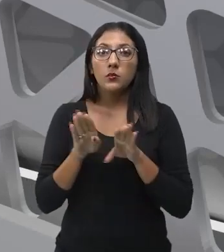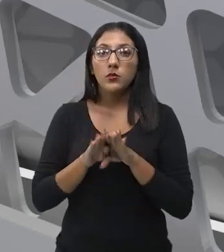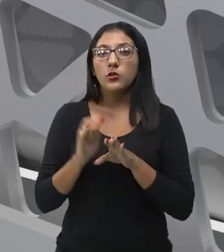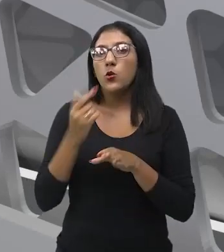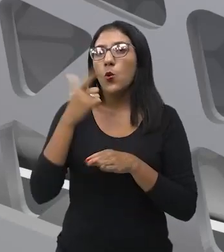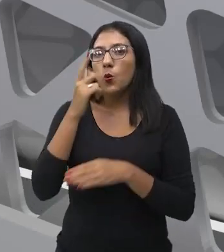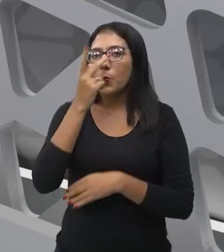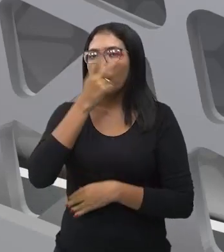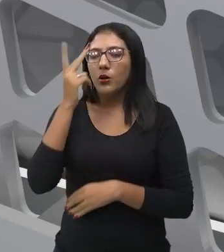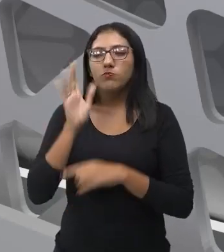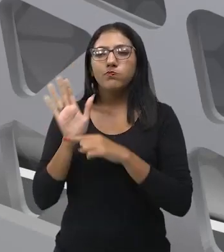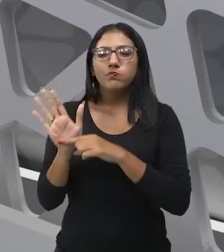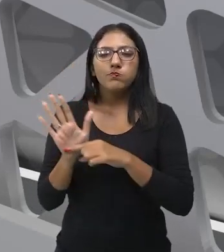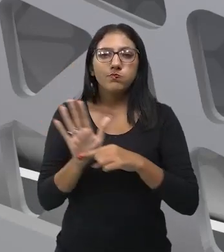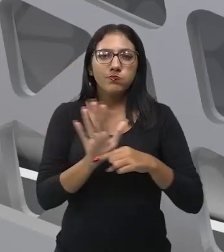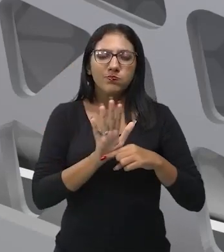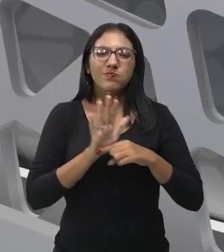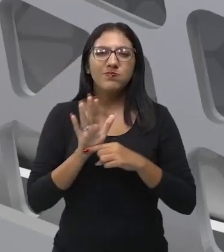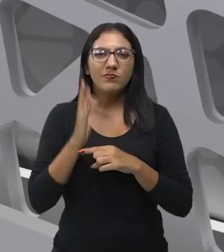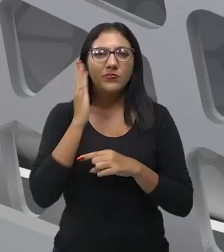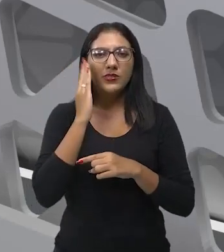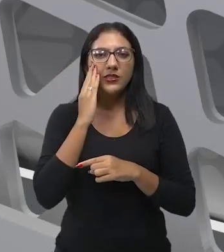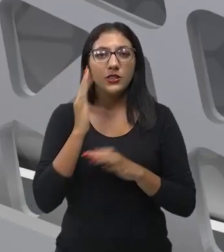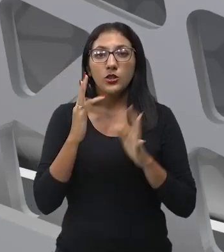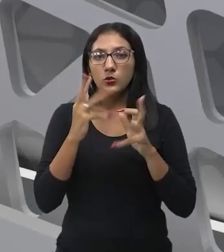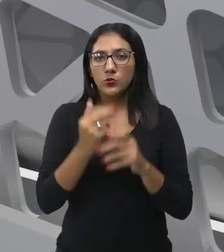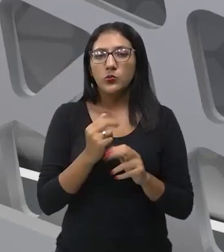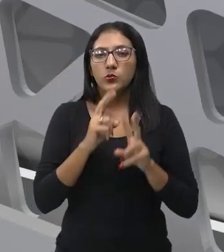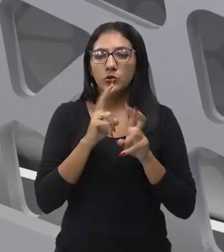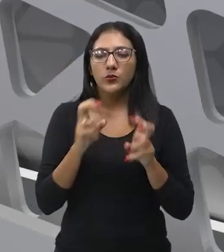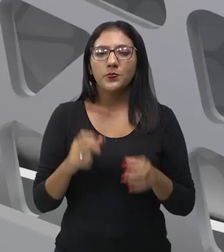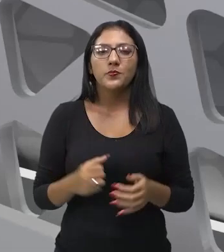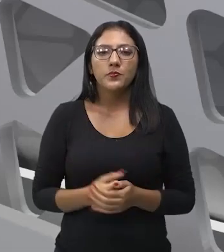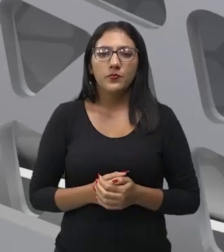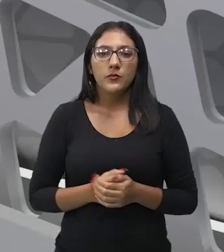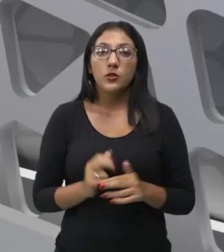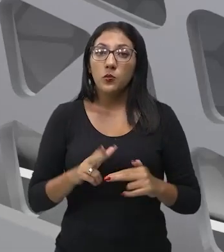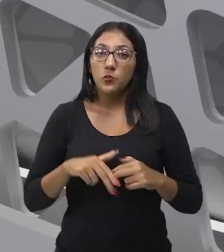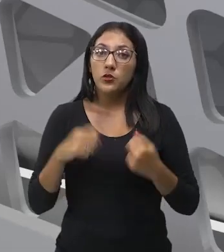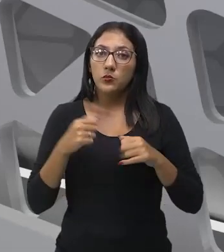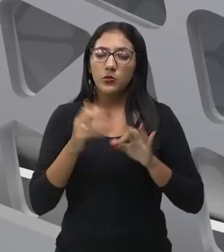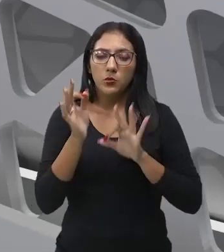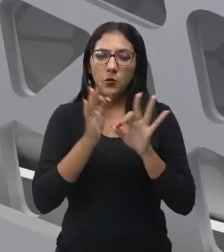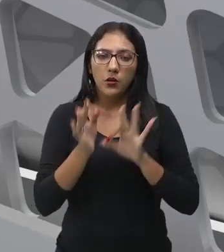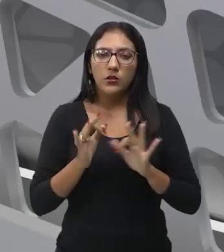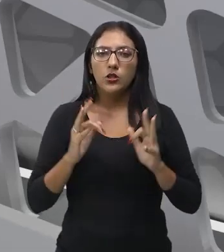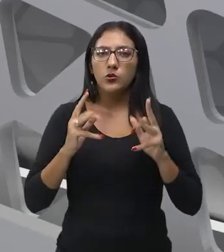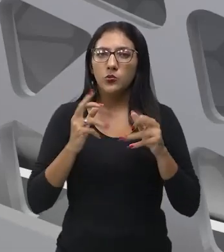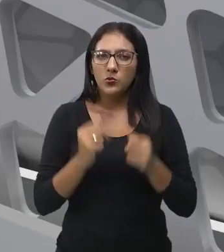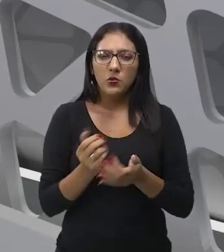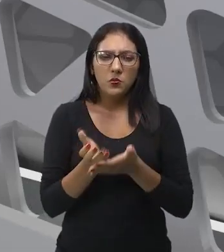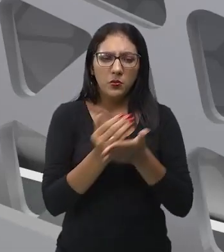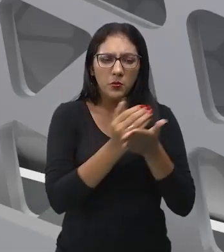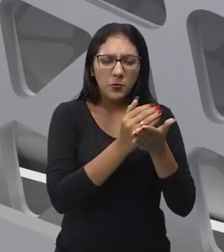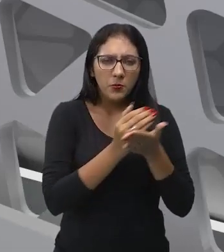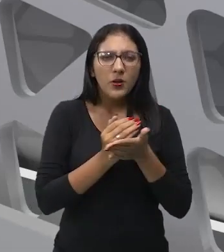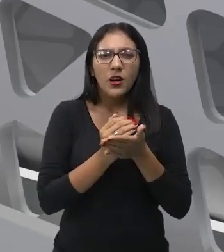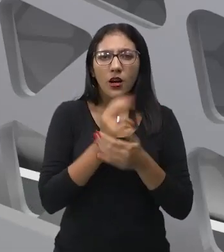outras pessoas saberem o resultado do que você pesquisou. E aí precisa organizar esses dados. Então, pegamos os dados brutos e